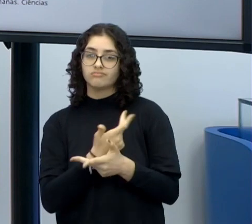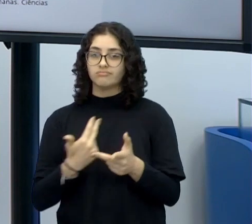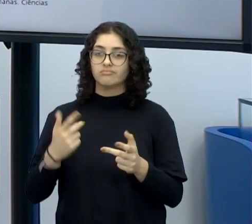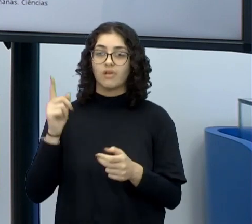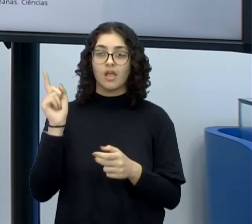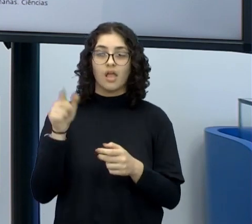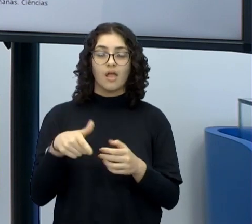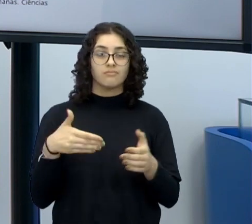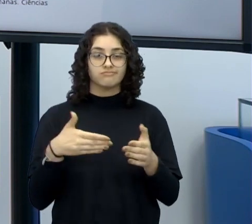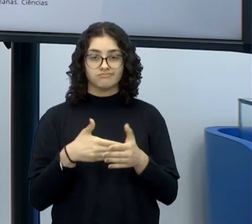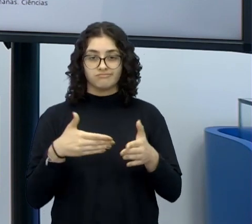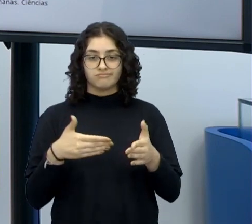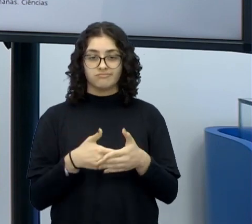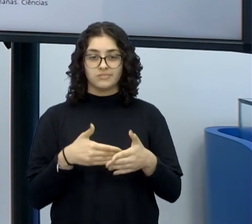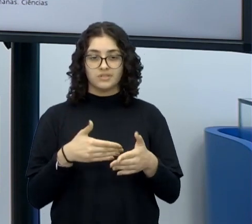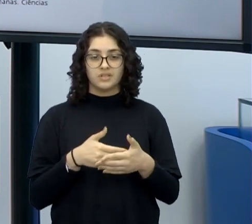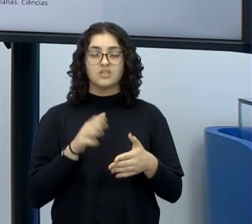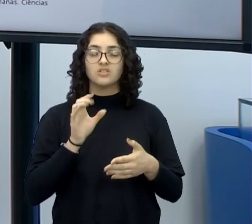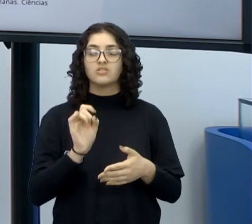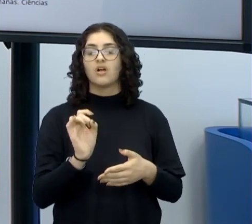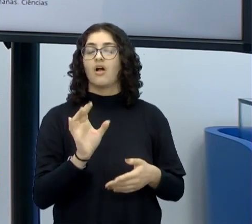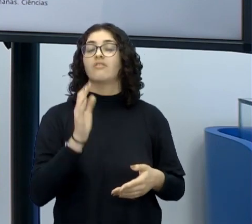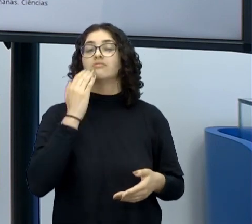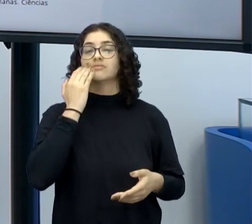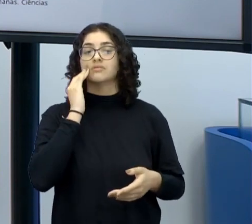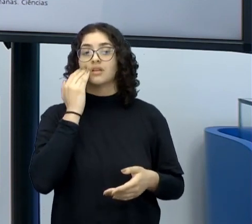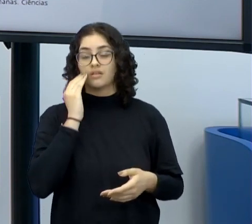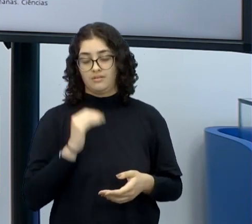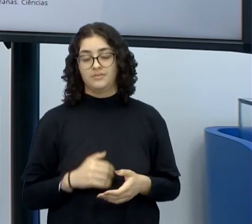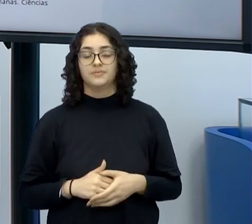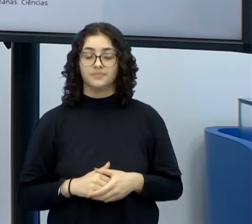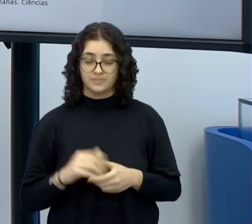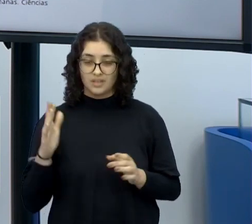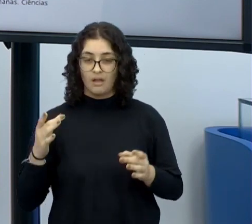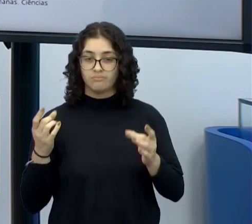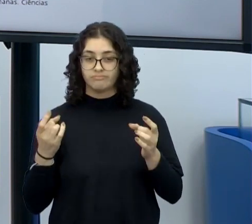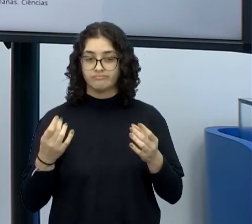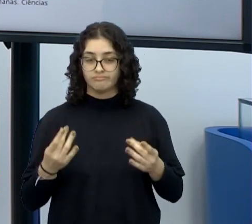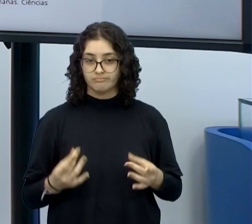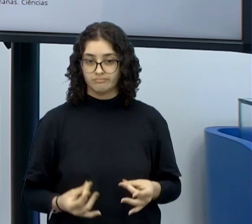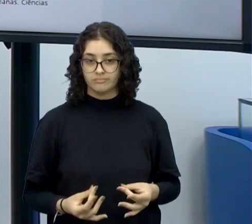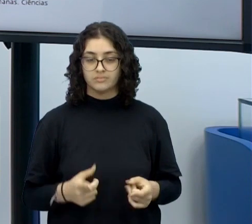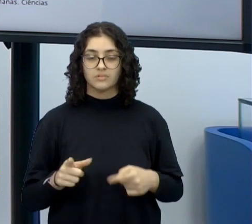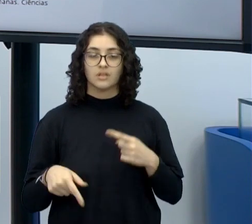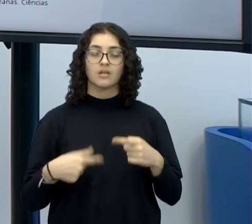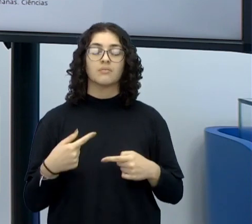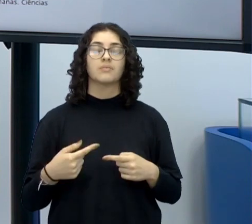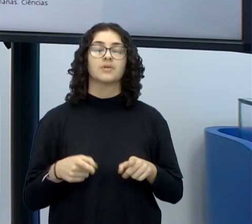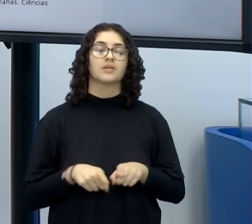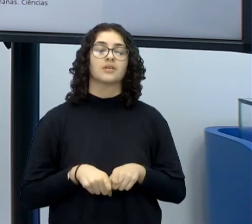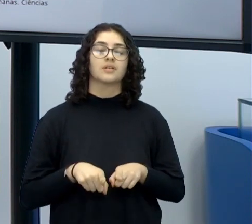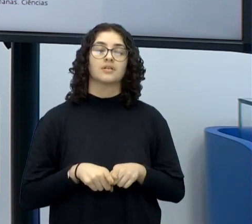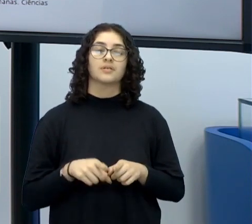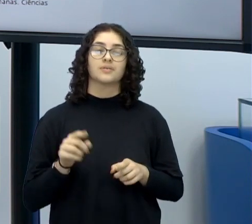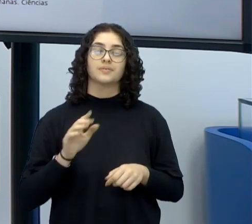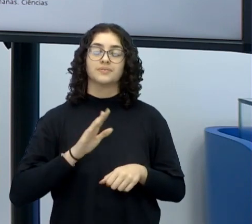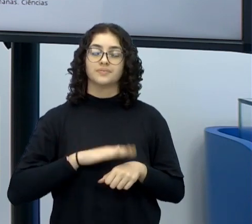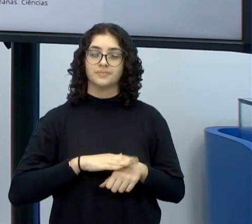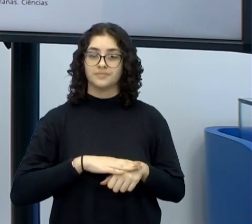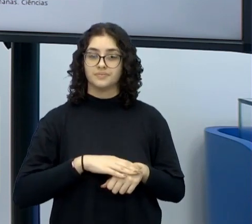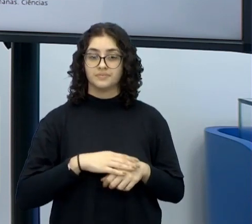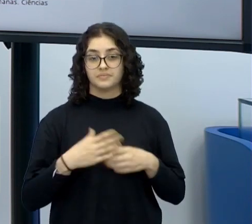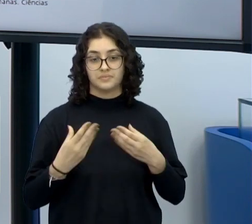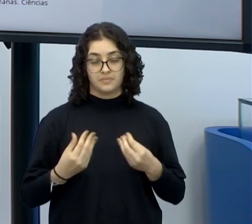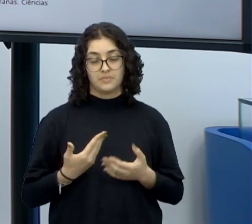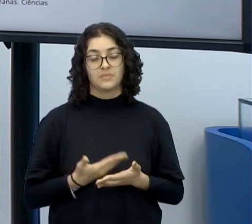algumas restrições, tá? Só para lembrarmos que nós mencionamos muito sobre isso e até uma das questões que trabalhamos